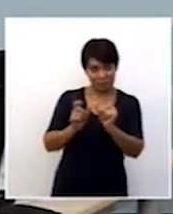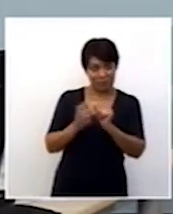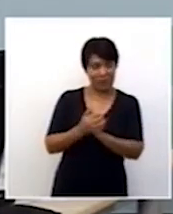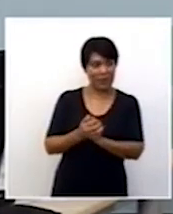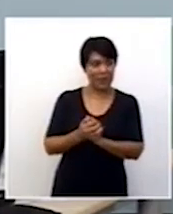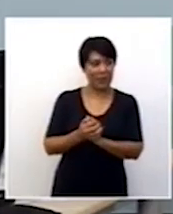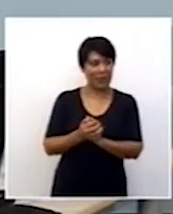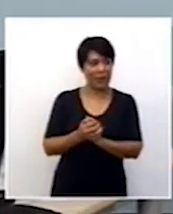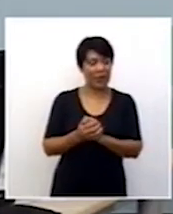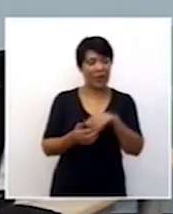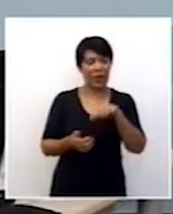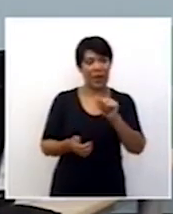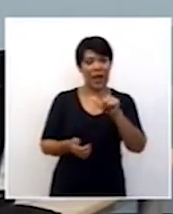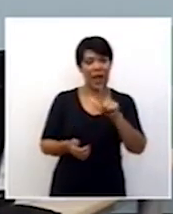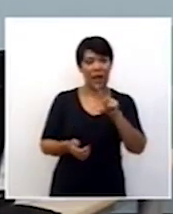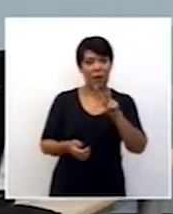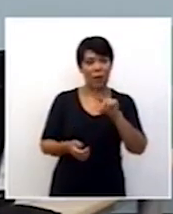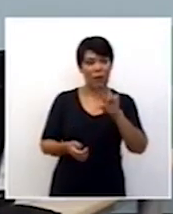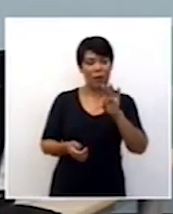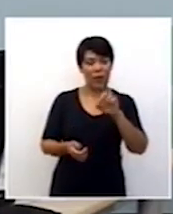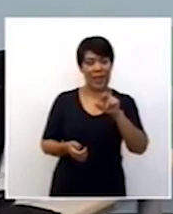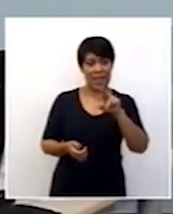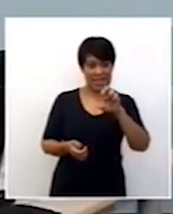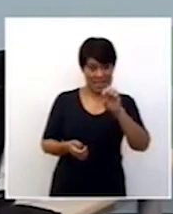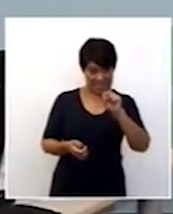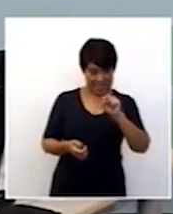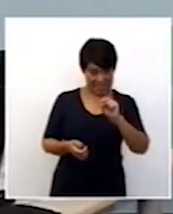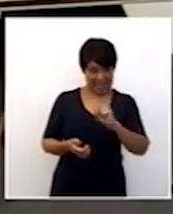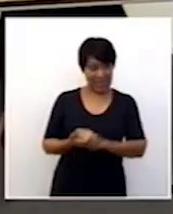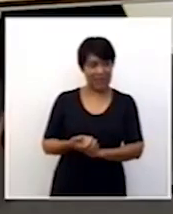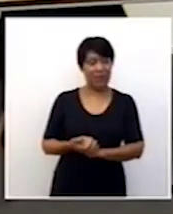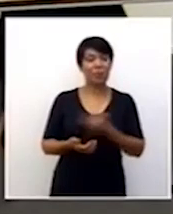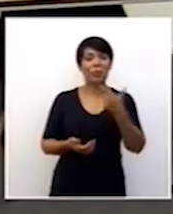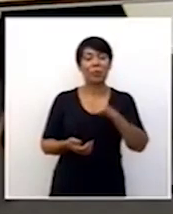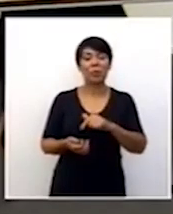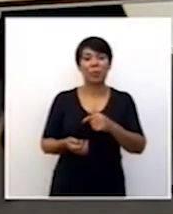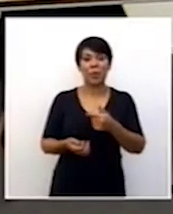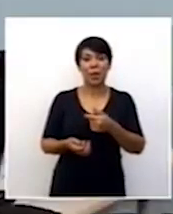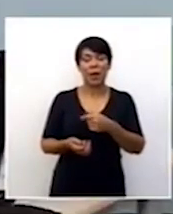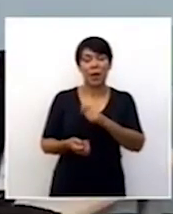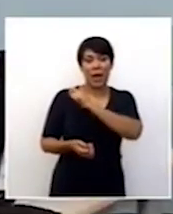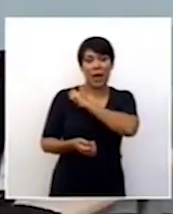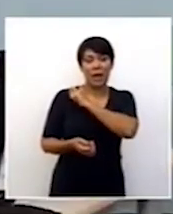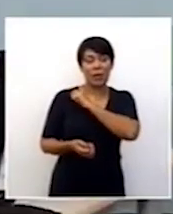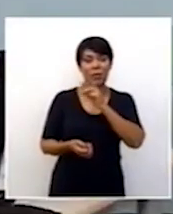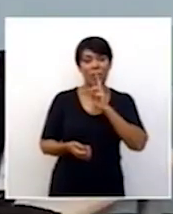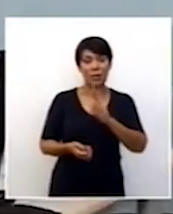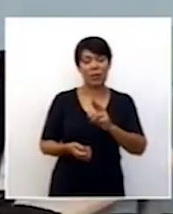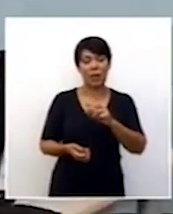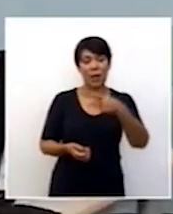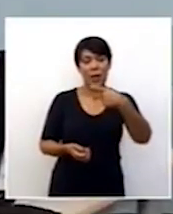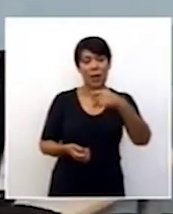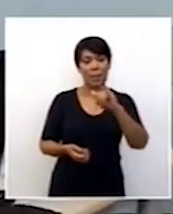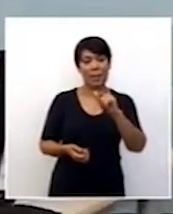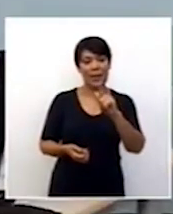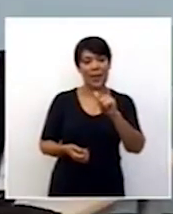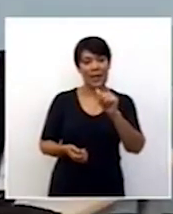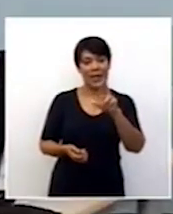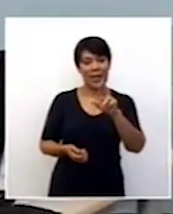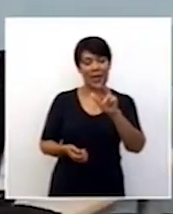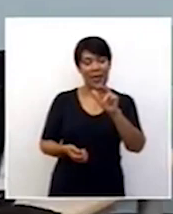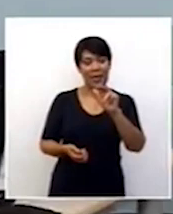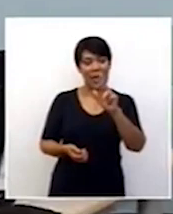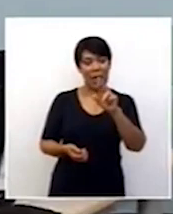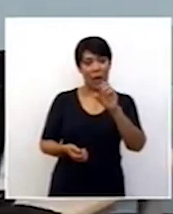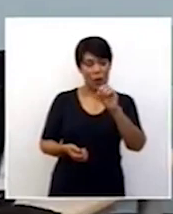palavra alvitres. Encatarroados, alvitres. Bastante gente respondendo a palavra pigarro. Pigarro.